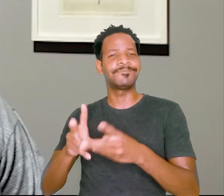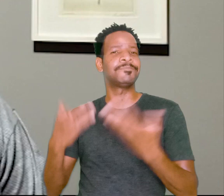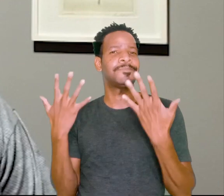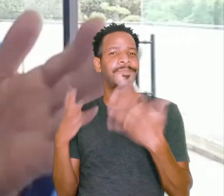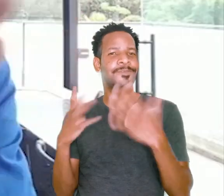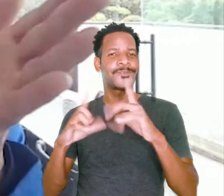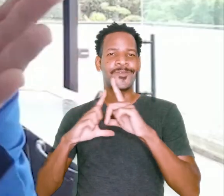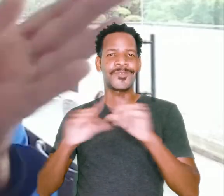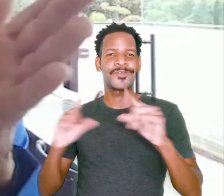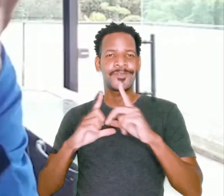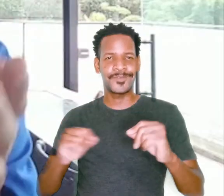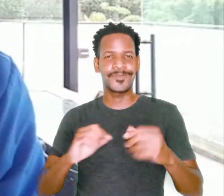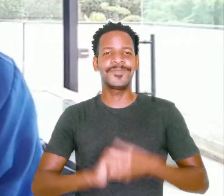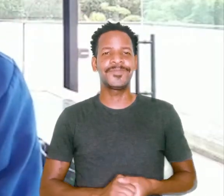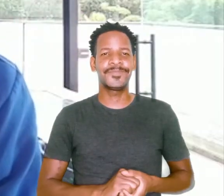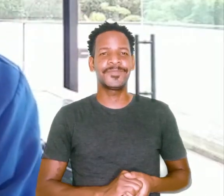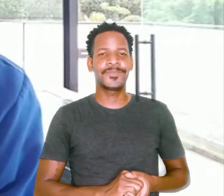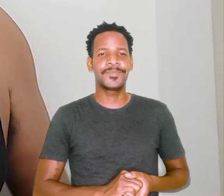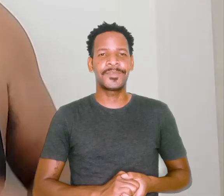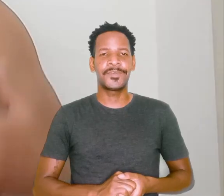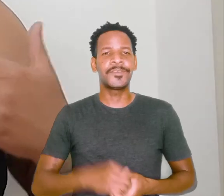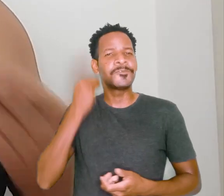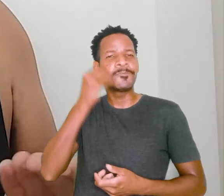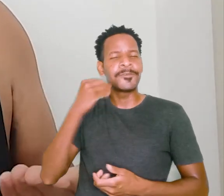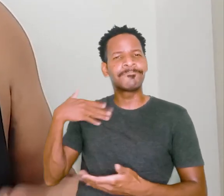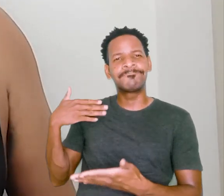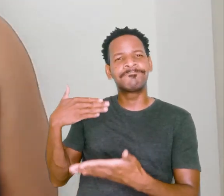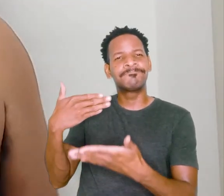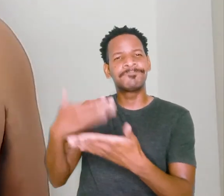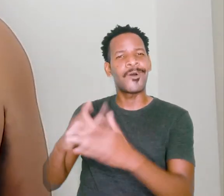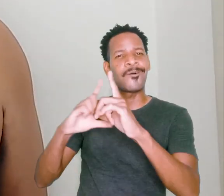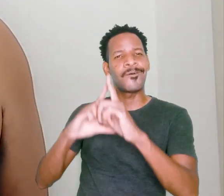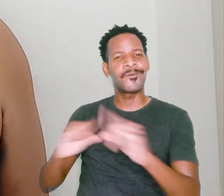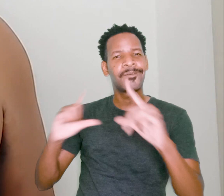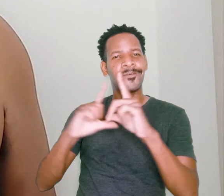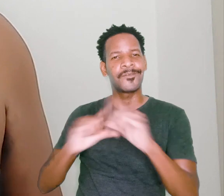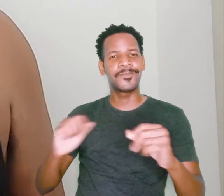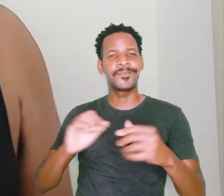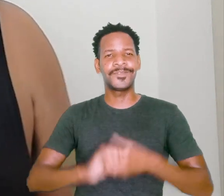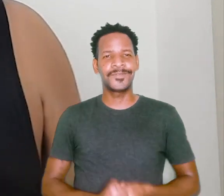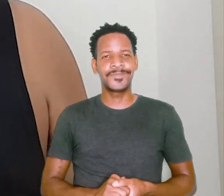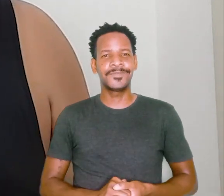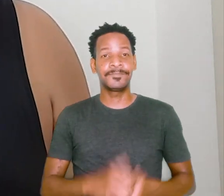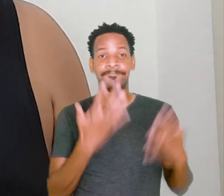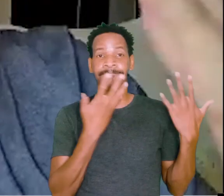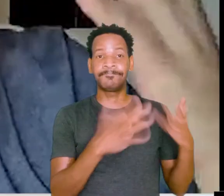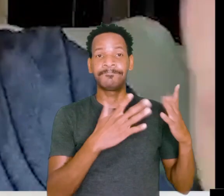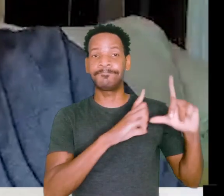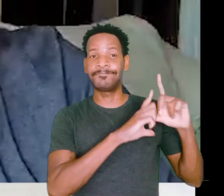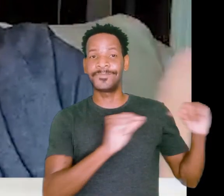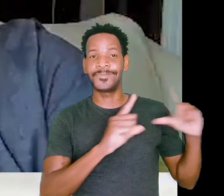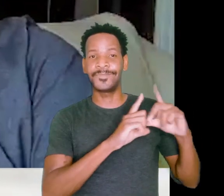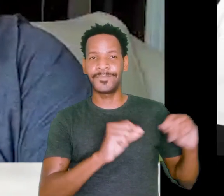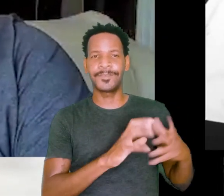para sempre. Parabéns, UFJF. Vida longa à nossa querida Universidade Federal de Juiz de Fora.